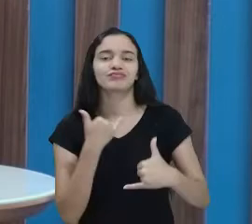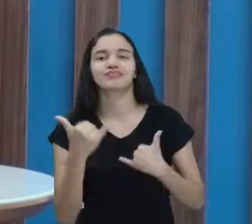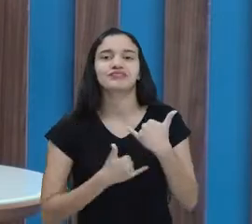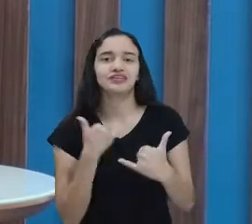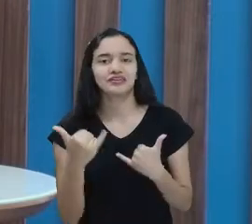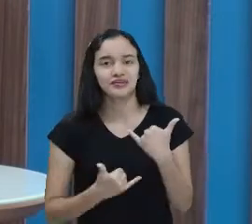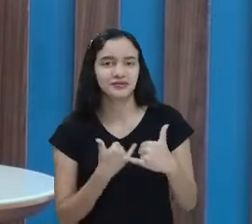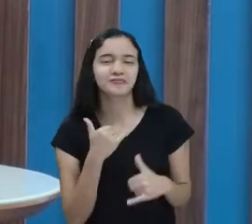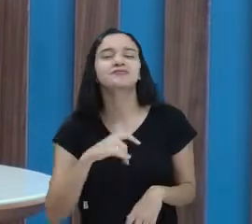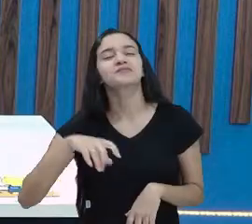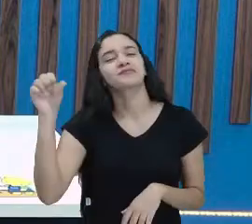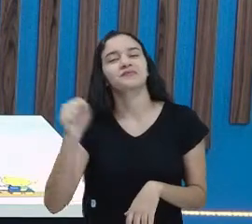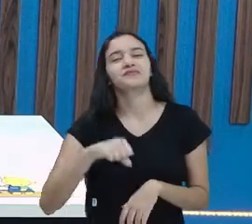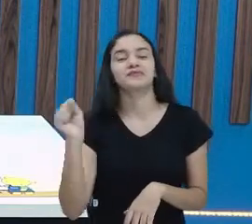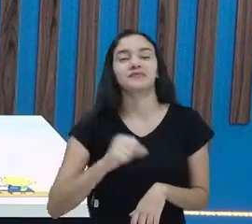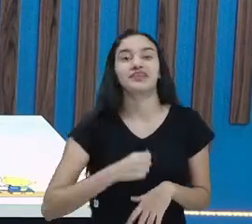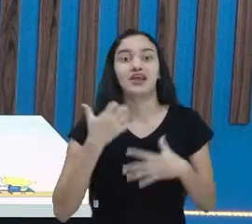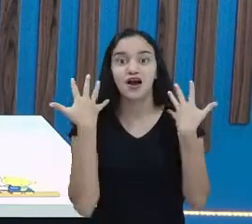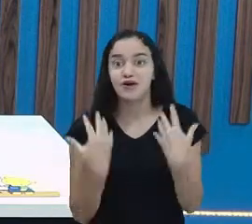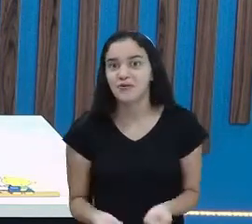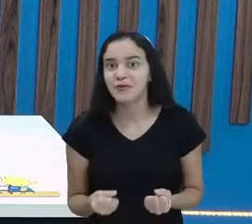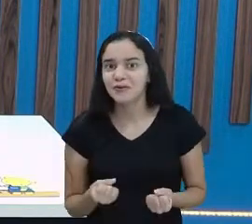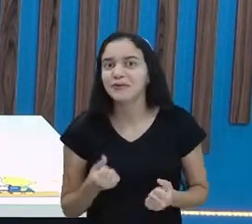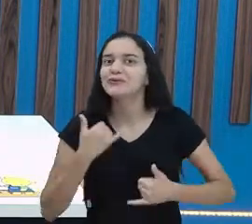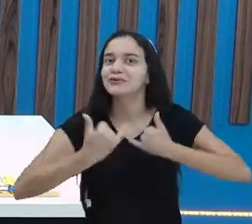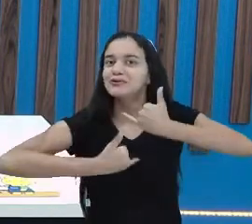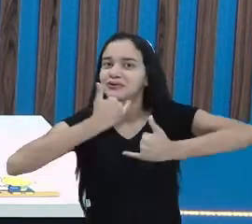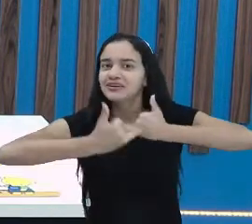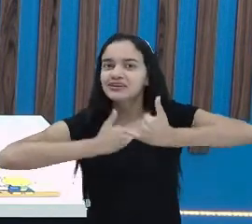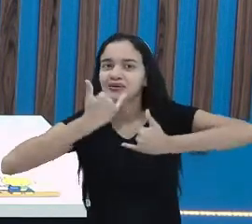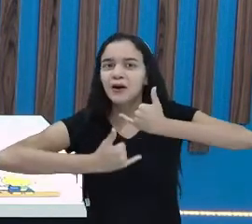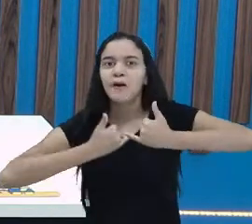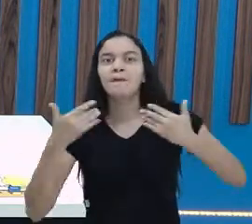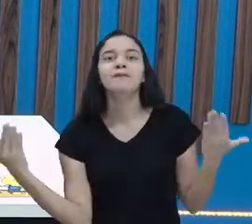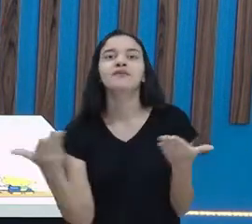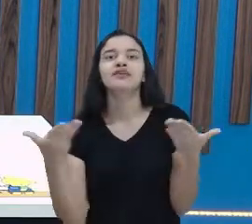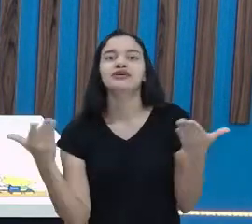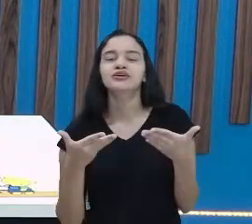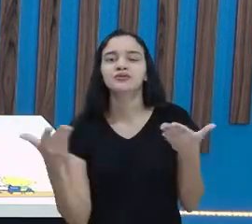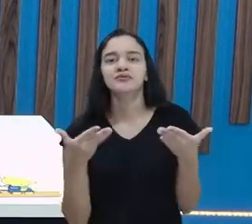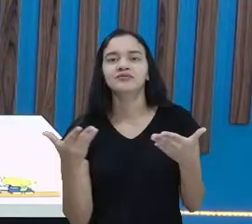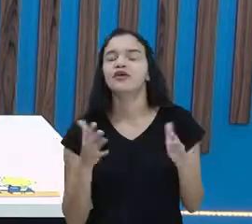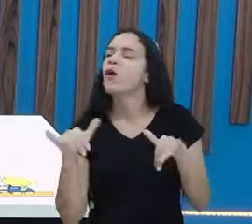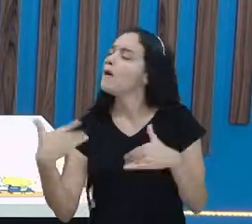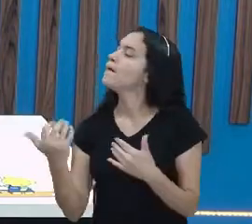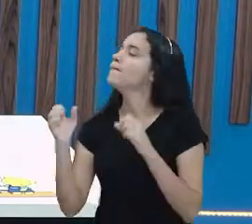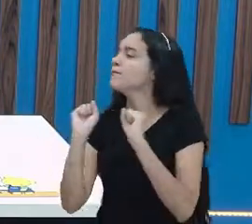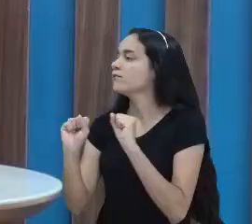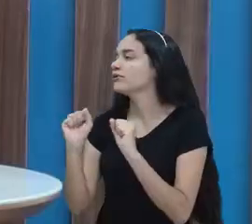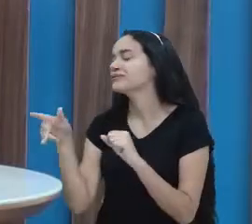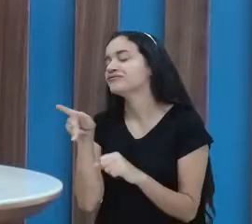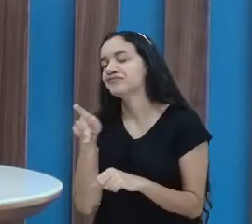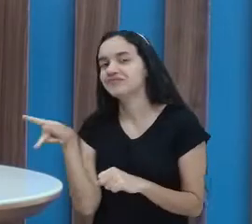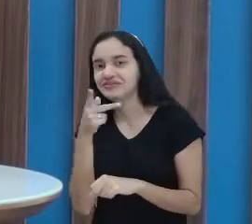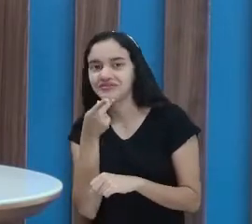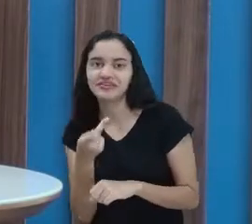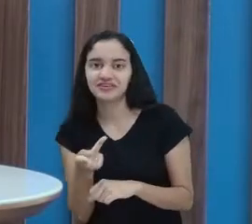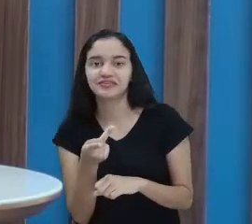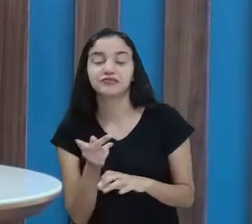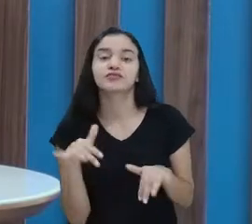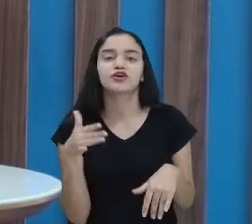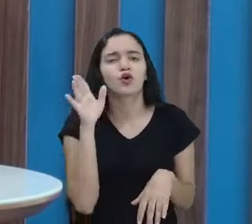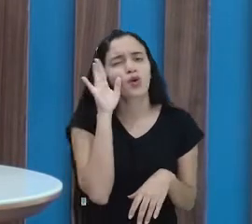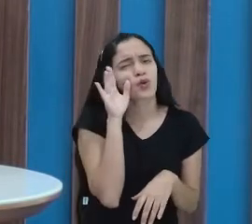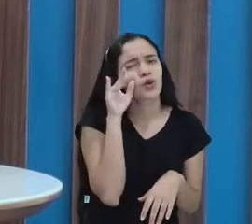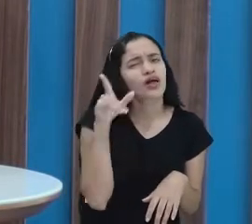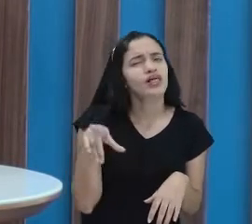dúvida, não é isso? Isso mesmo. Vamos lá para o jogo? É isso aí, agora a gente vai para o jogo. Pode jogo. falar, professora Iris. Eu estou curiosa, porque às